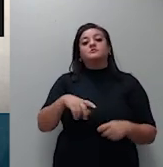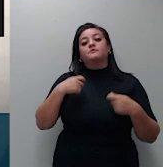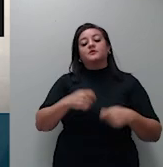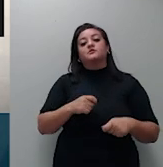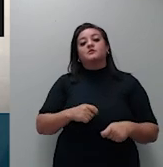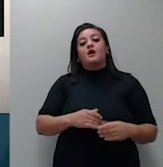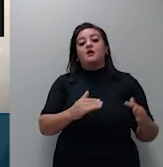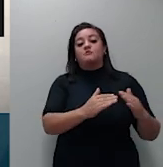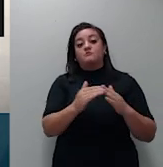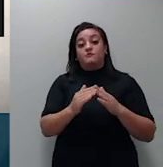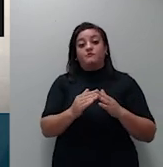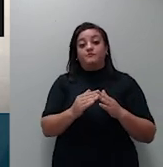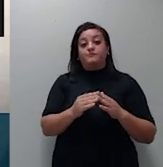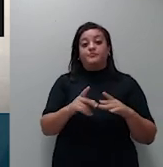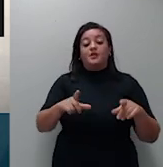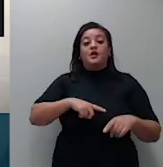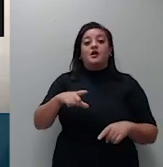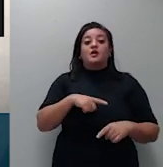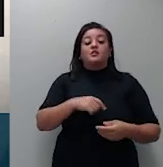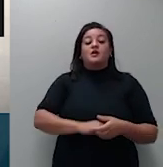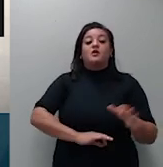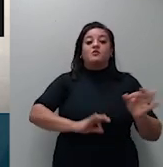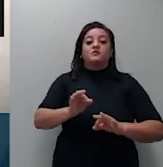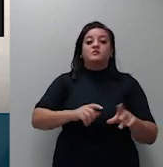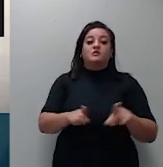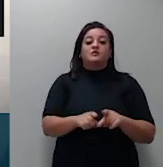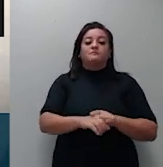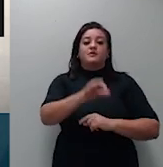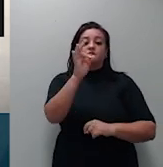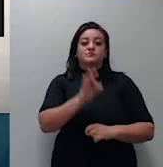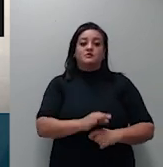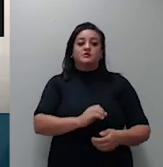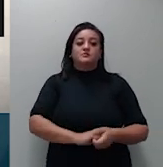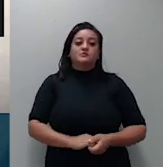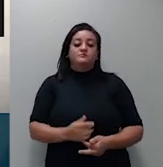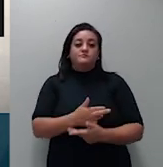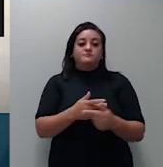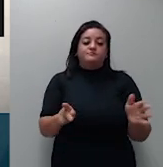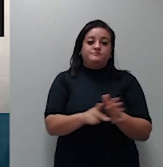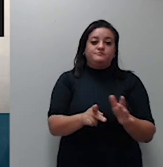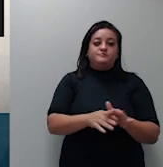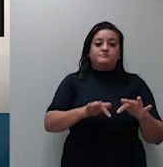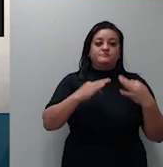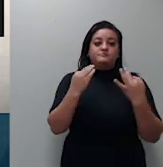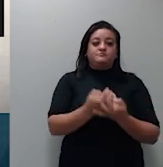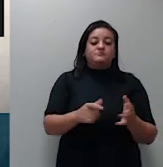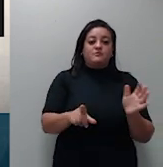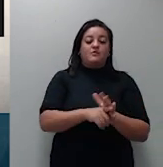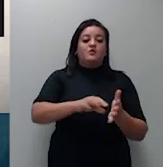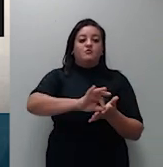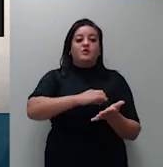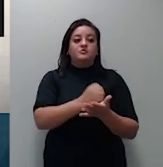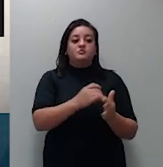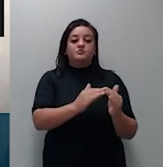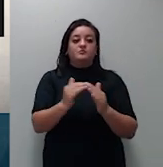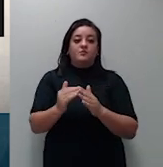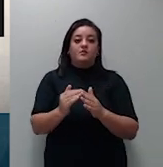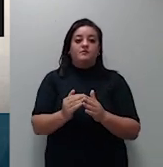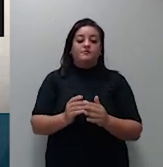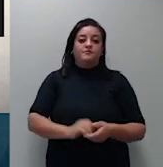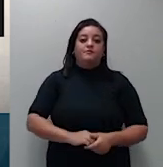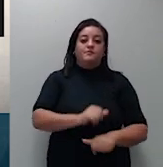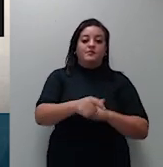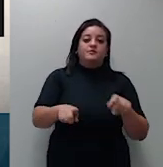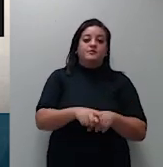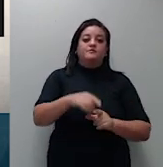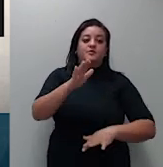e tenha sido instituída formalmente um bem de família no registro de imóveis em arremate qualquer bem